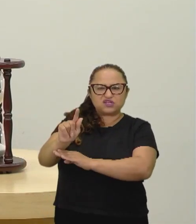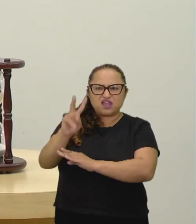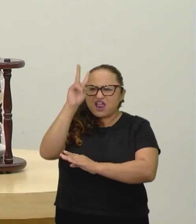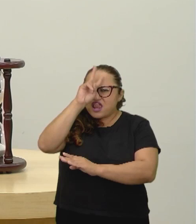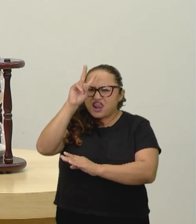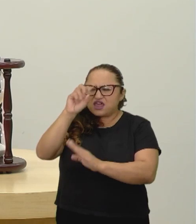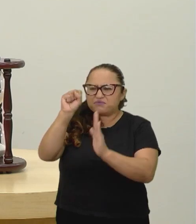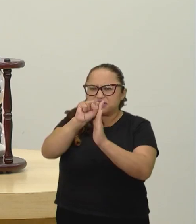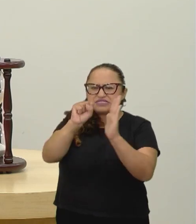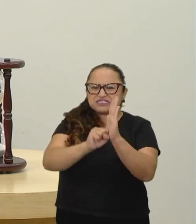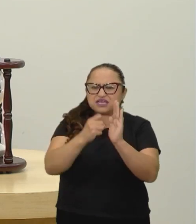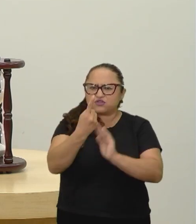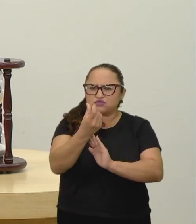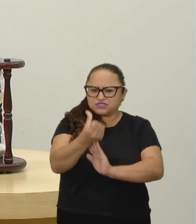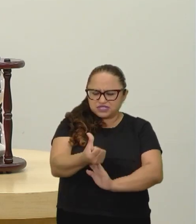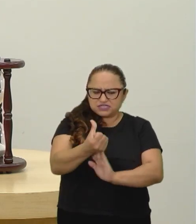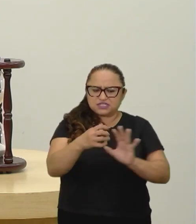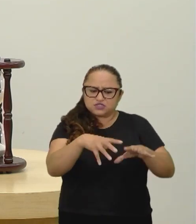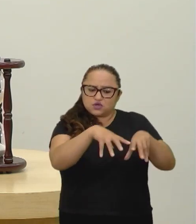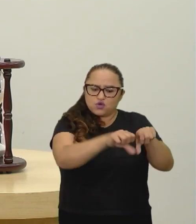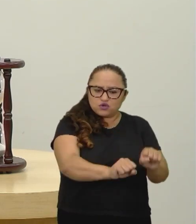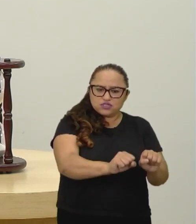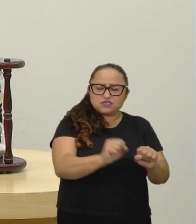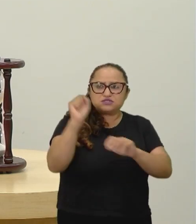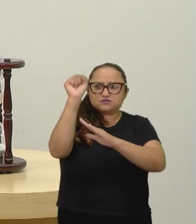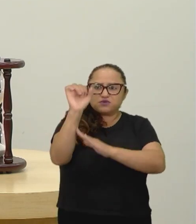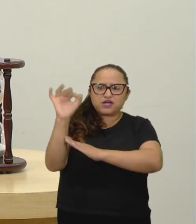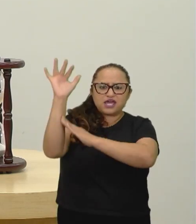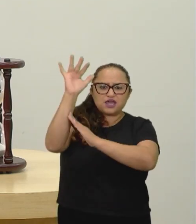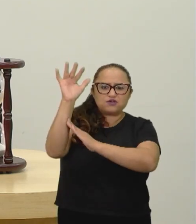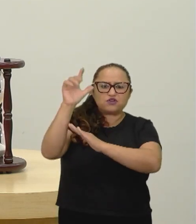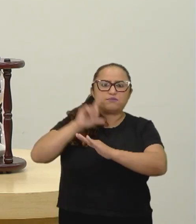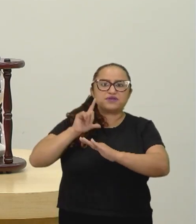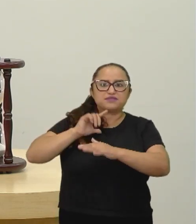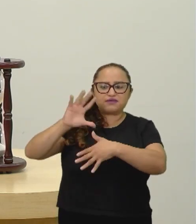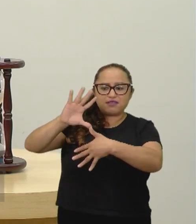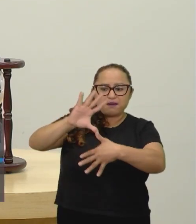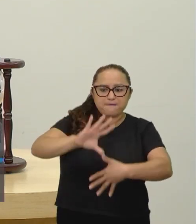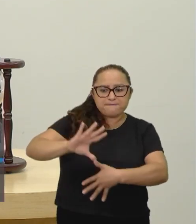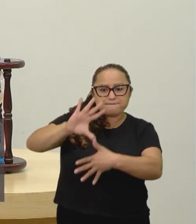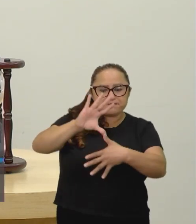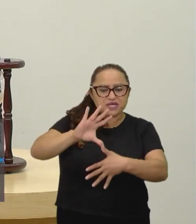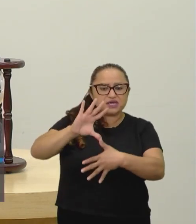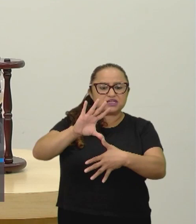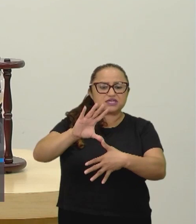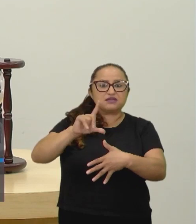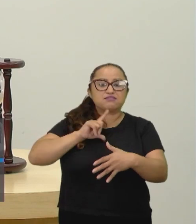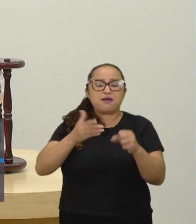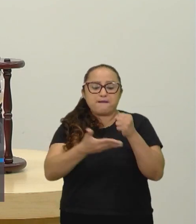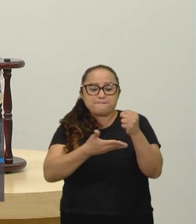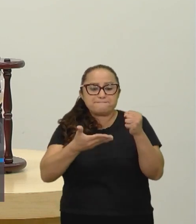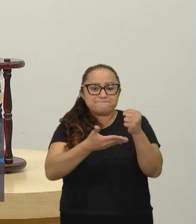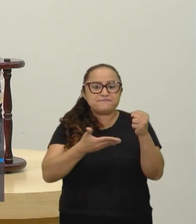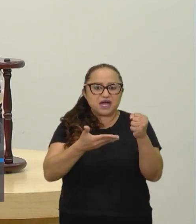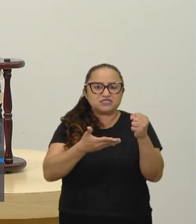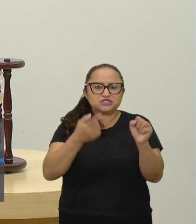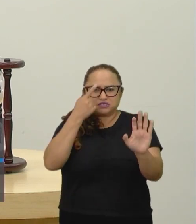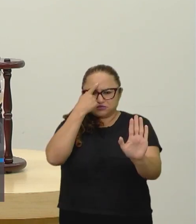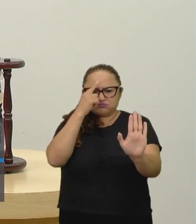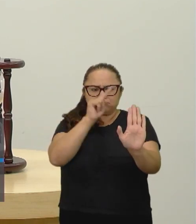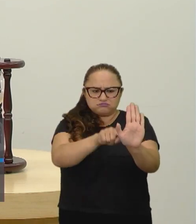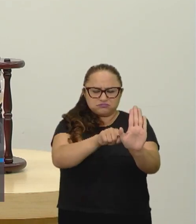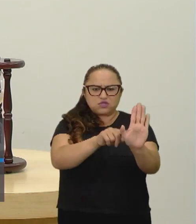XVI, lá no colonialismo, quando a Europa ela parte para a América, ela parte com essa base argumentativa, né, ideológica